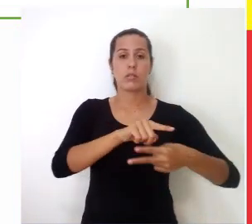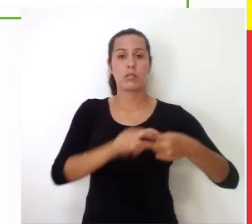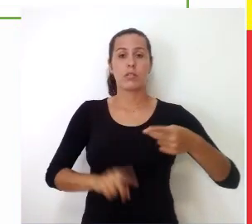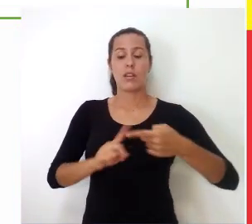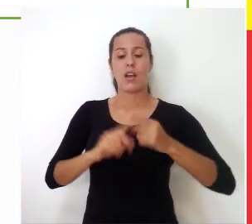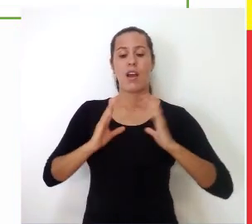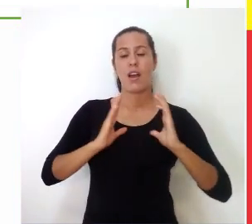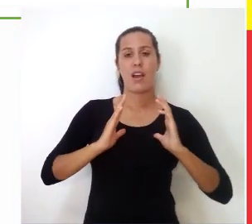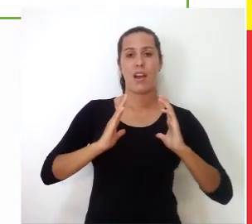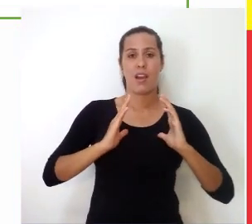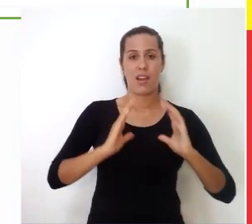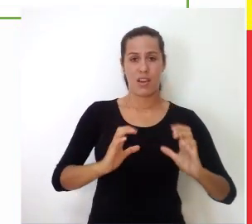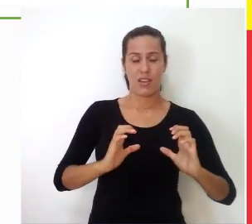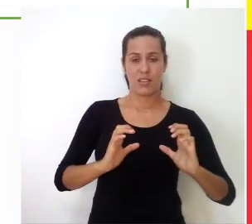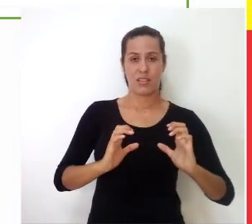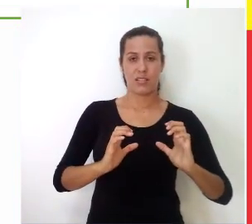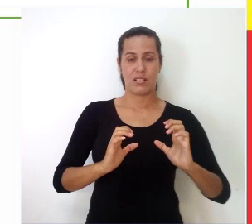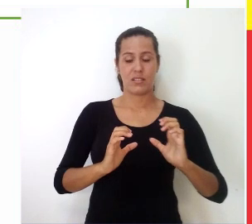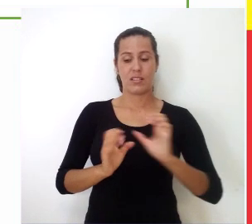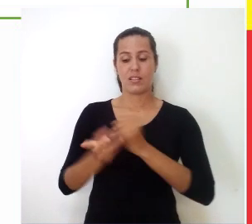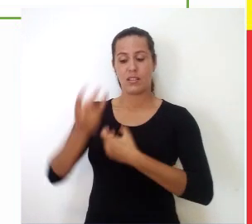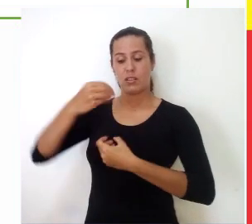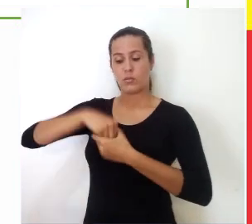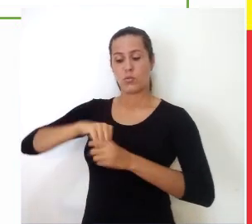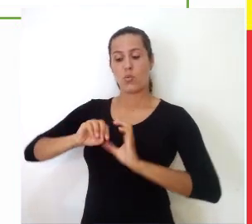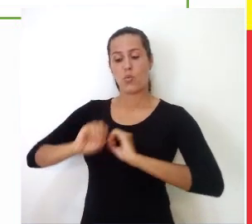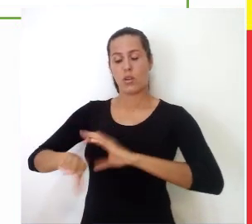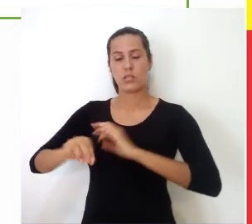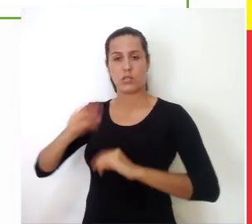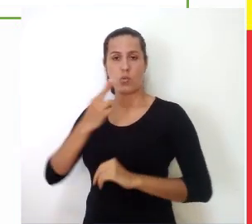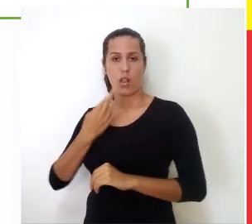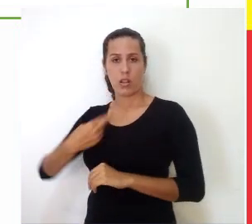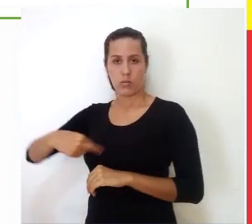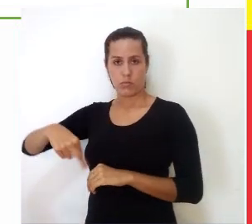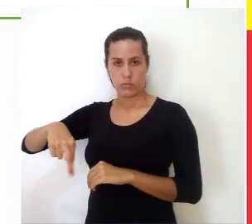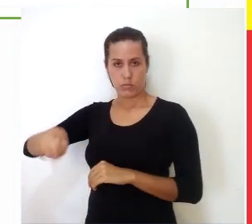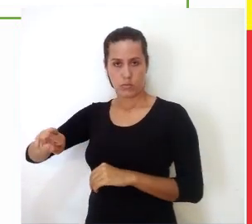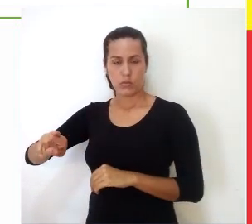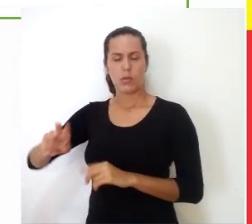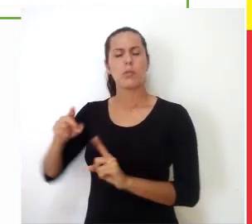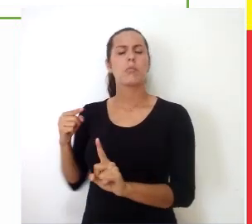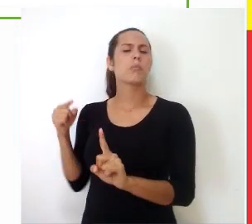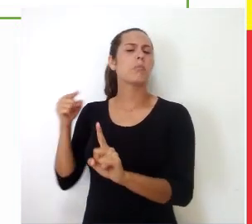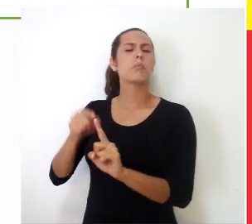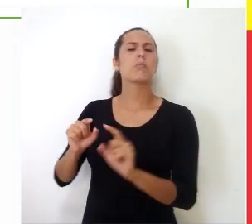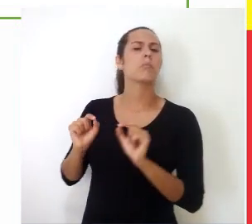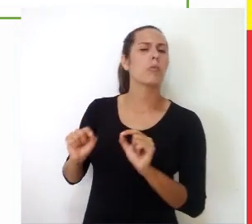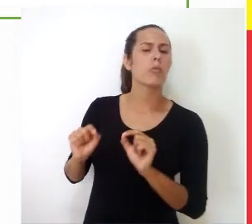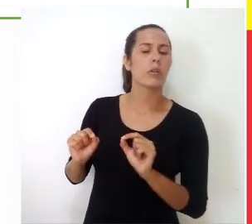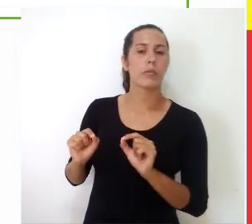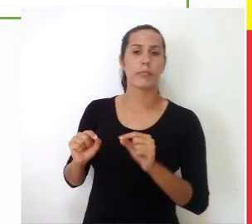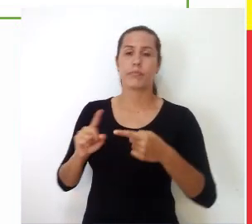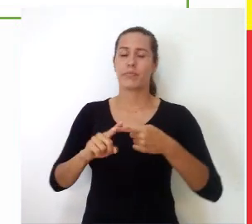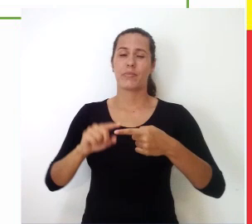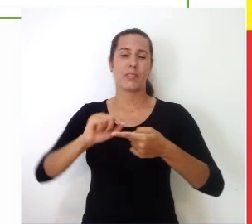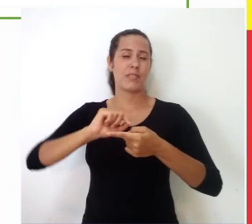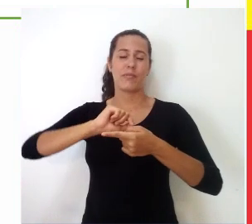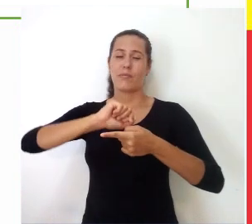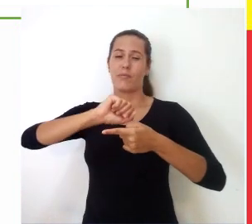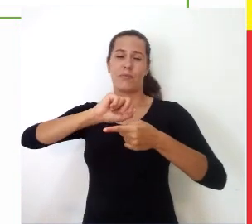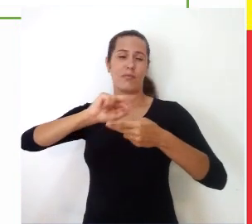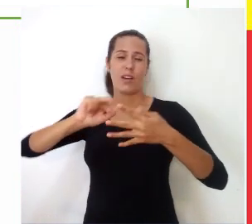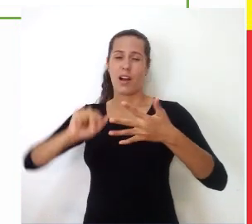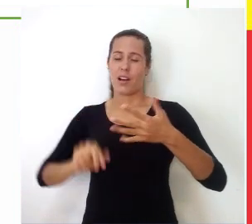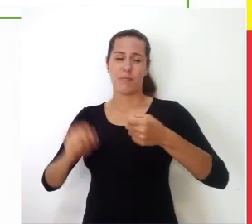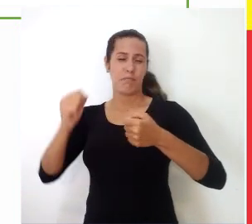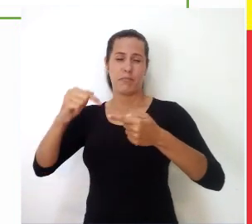da ética, dentro da questão do ensino religioso, desse componente, qual o objetivo? Há vários objetivos.